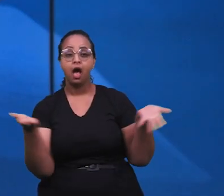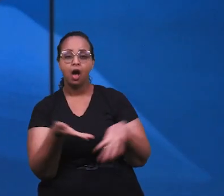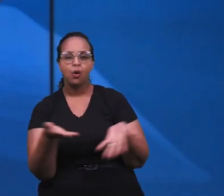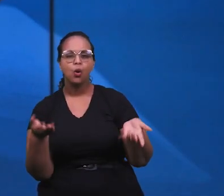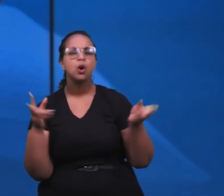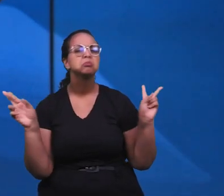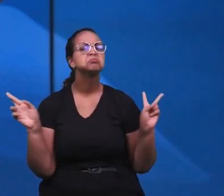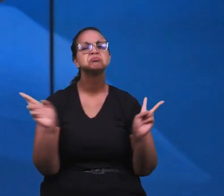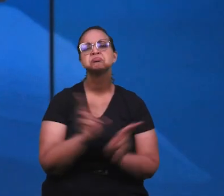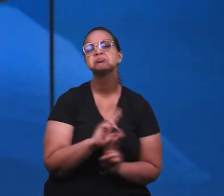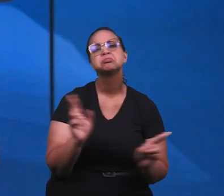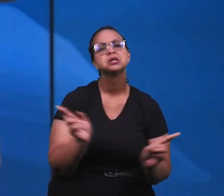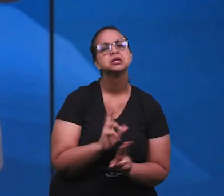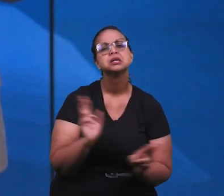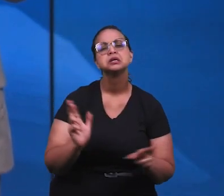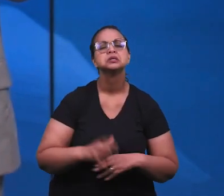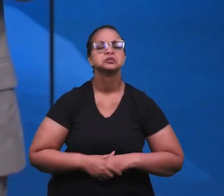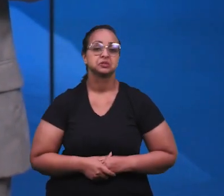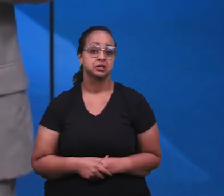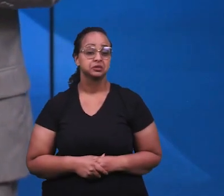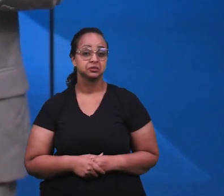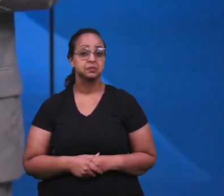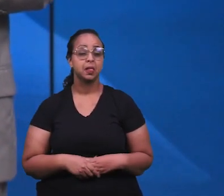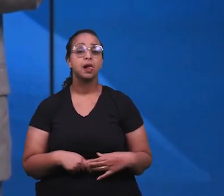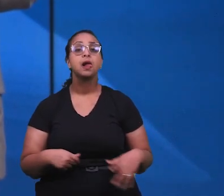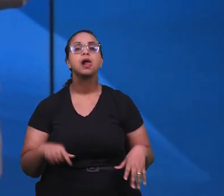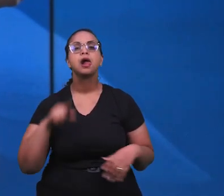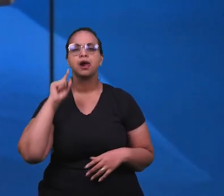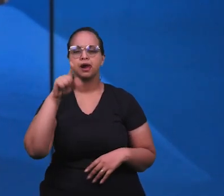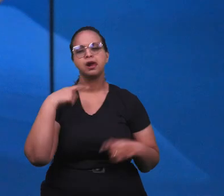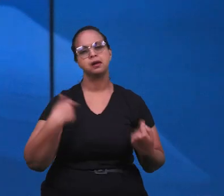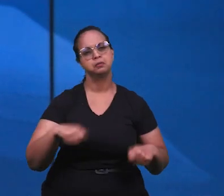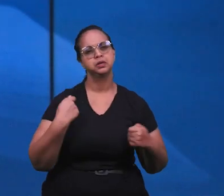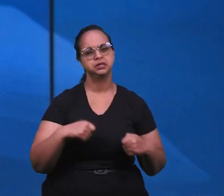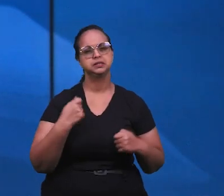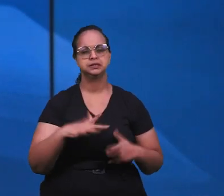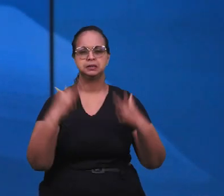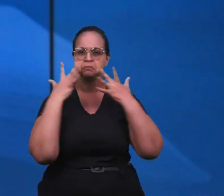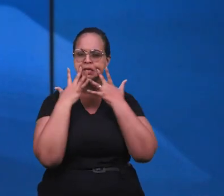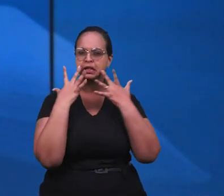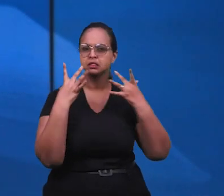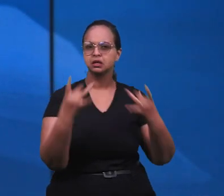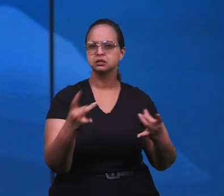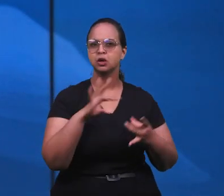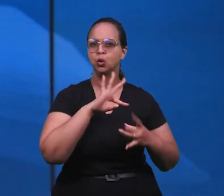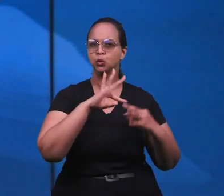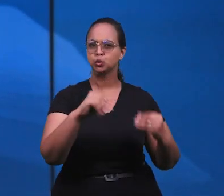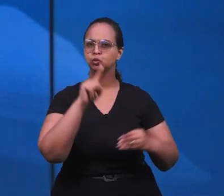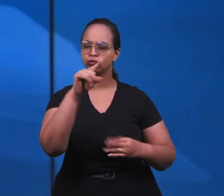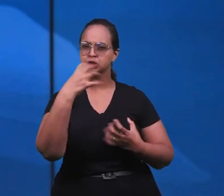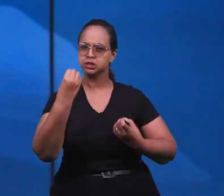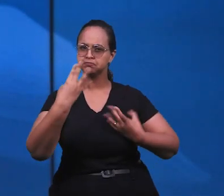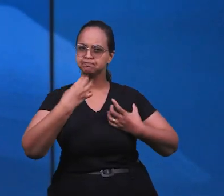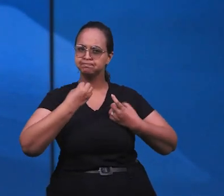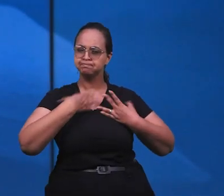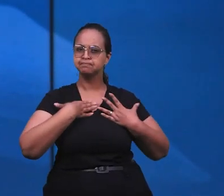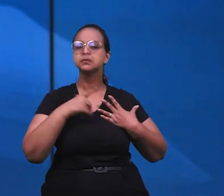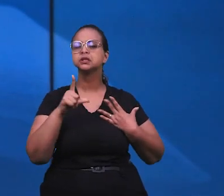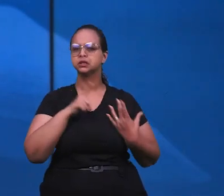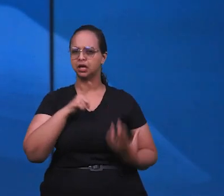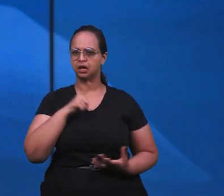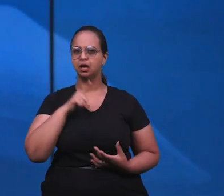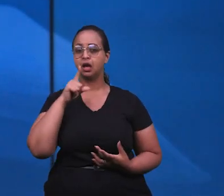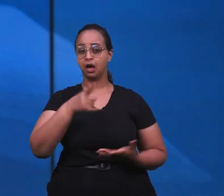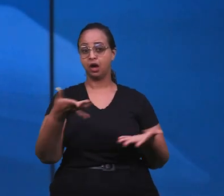ao verso 3, guarda o que tens recebido e ouvido. E quem vai comentar ainda do